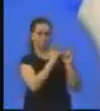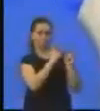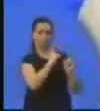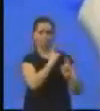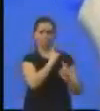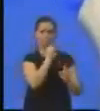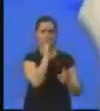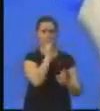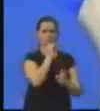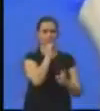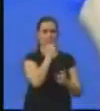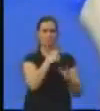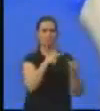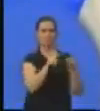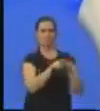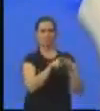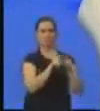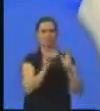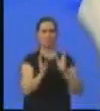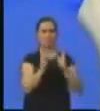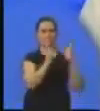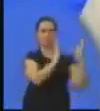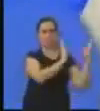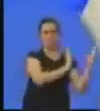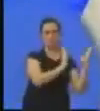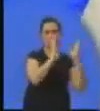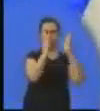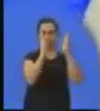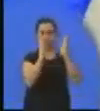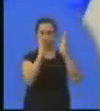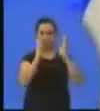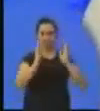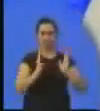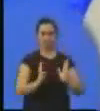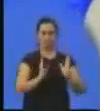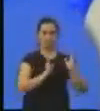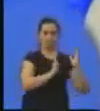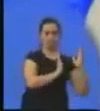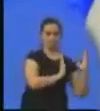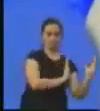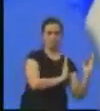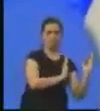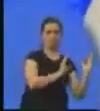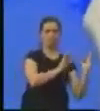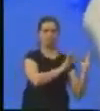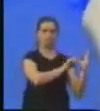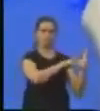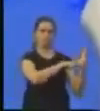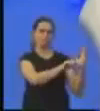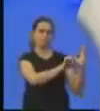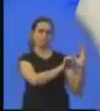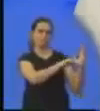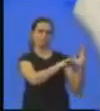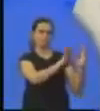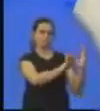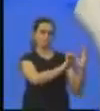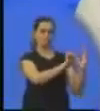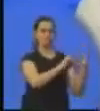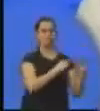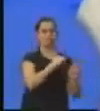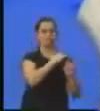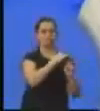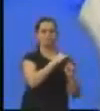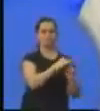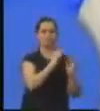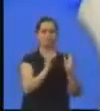tenho ângulos no primeiro quadrante e no terceiro quadrante, o resultado da tangente vai ser positivo. Se eu tenho ângulos